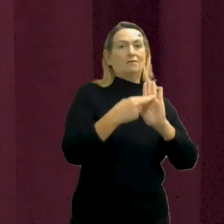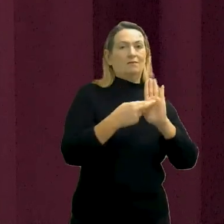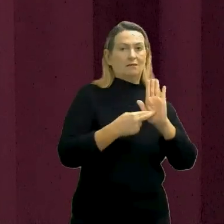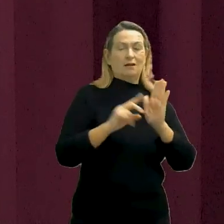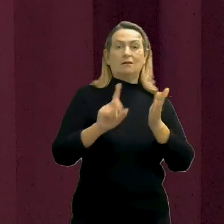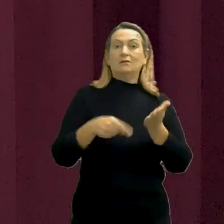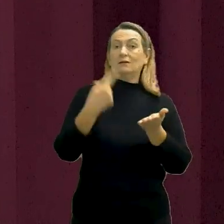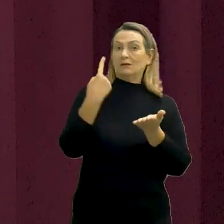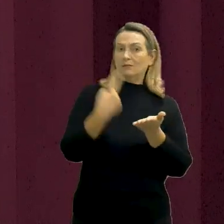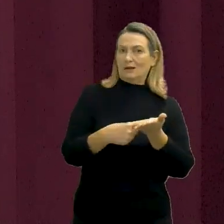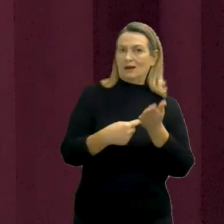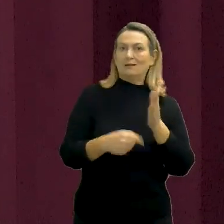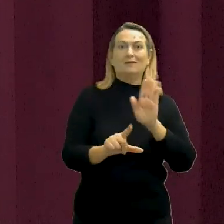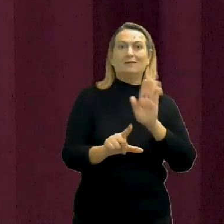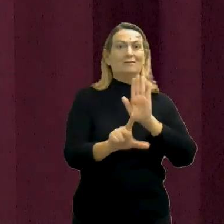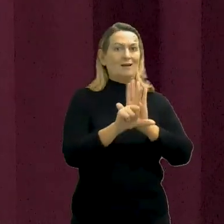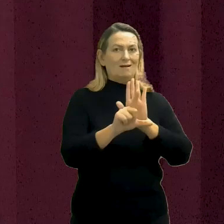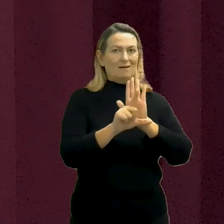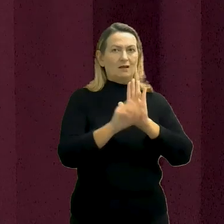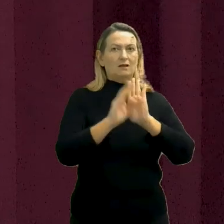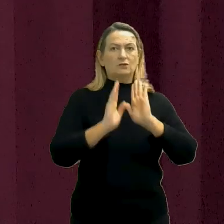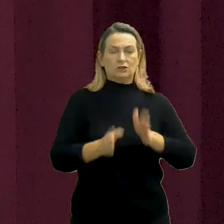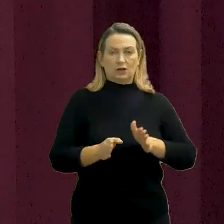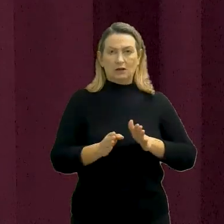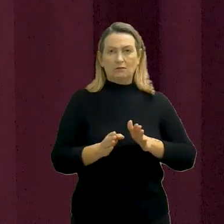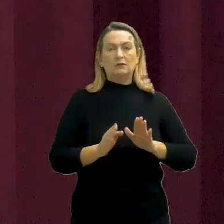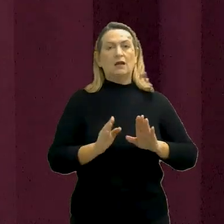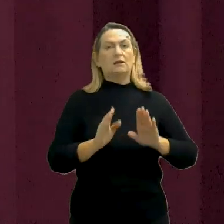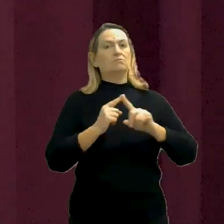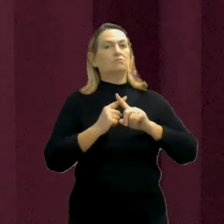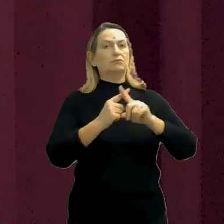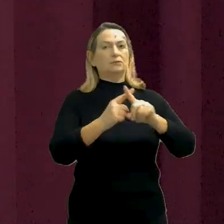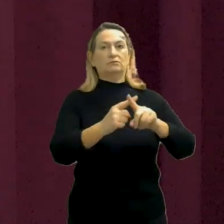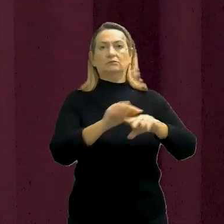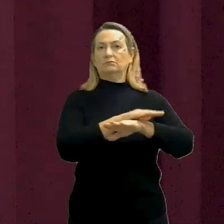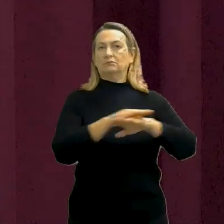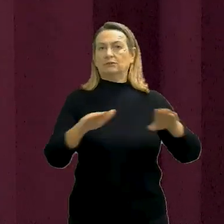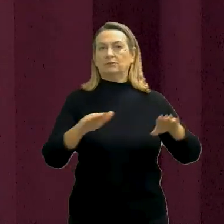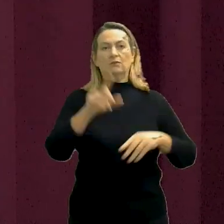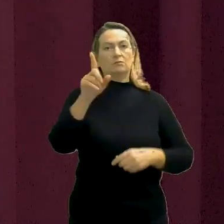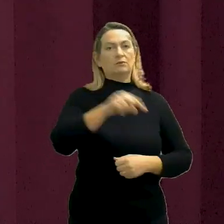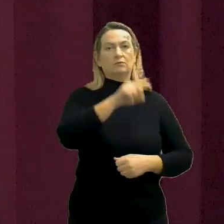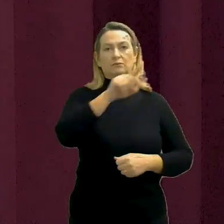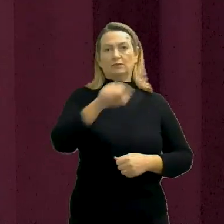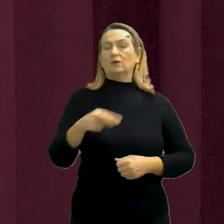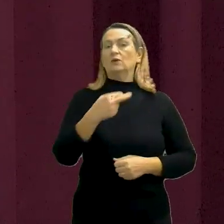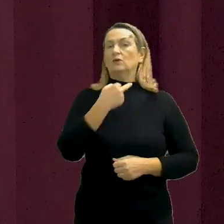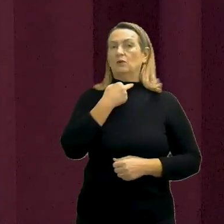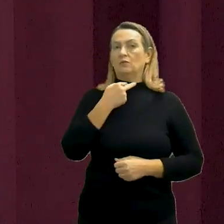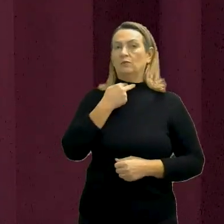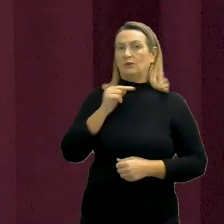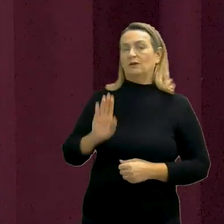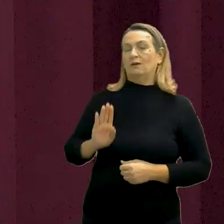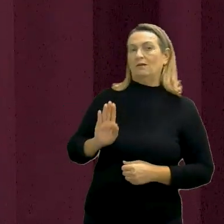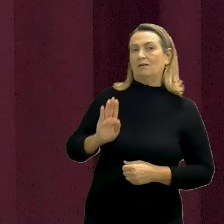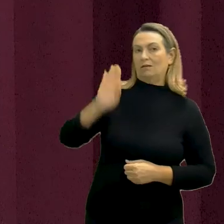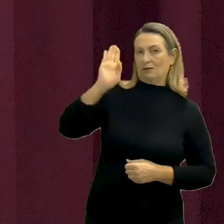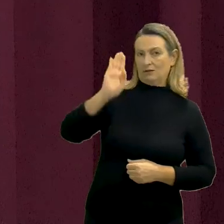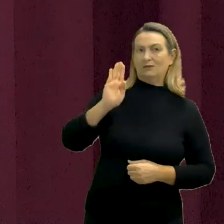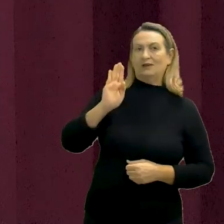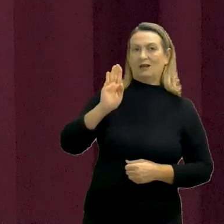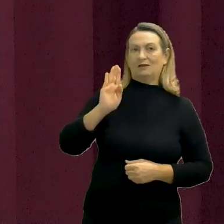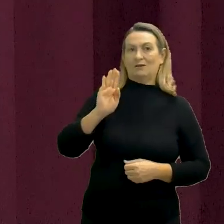lei determinadas em lei para impedir que essa pessoa seja candidata Então isso é através da impugnação de registro de